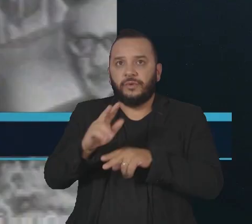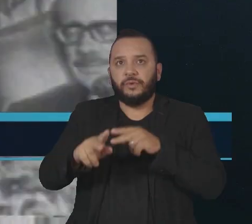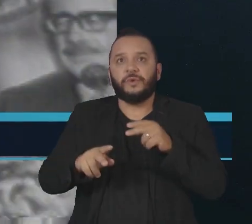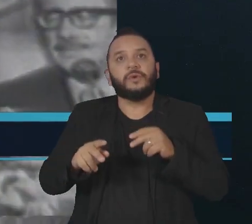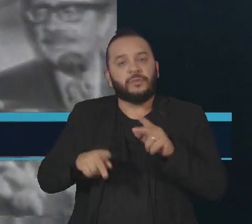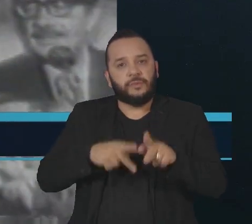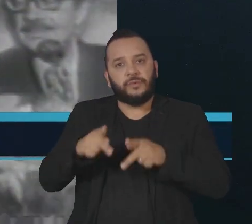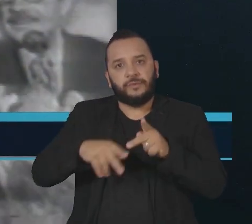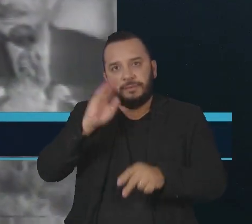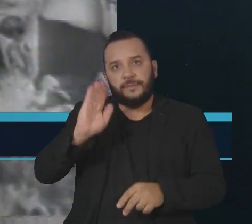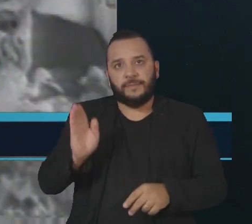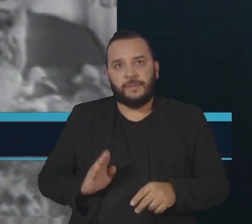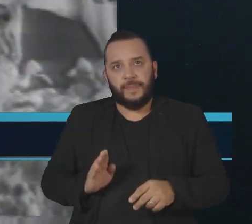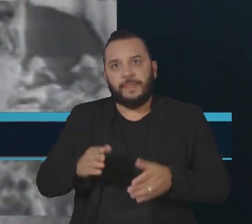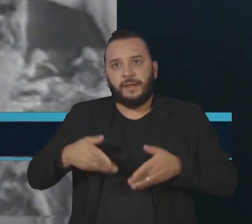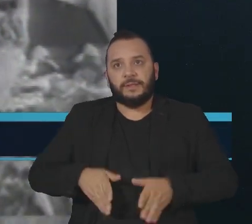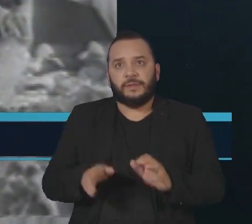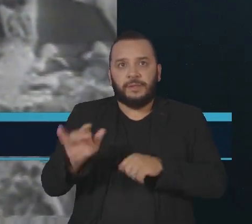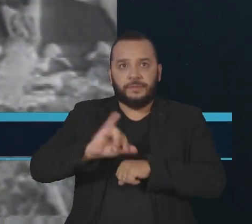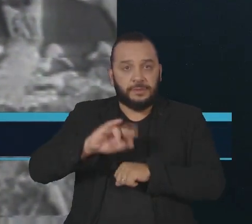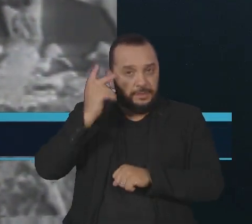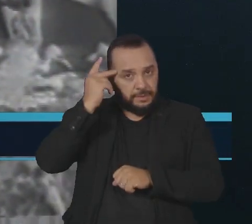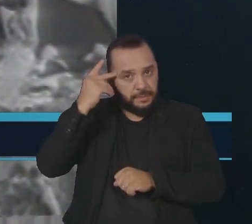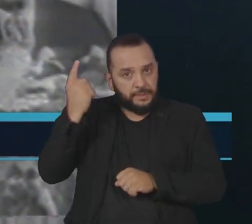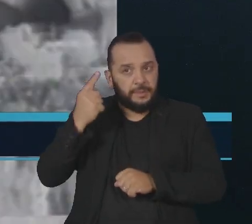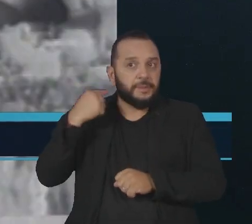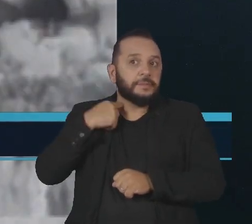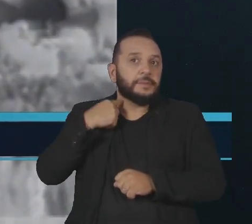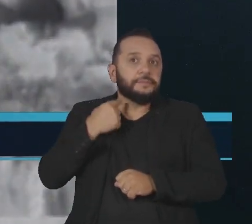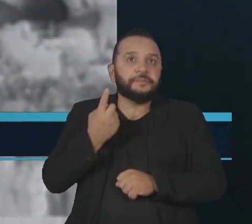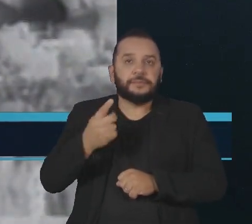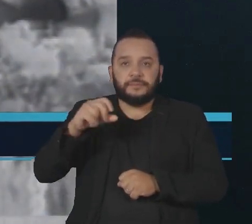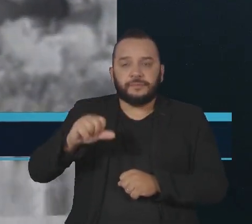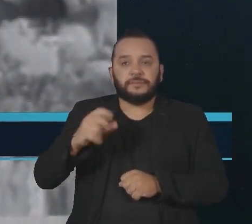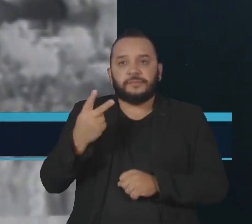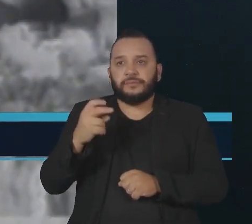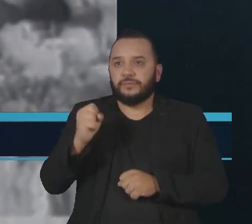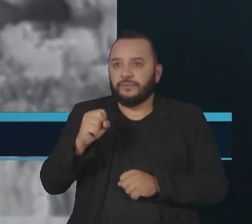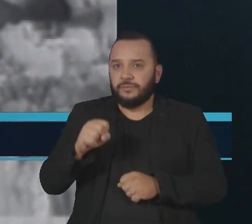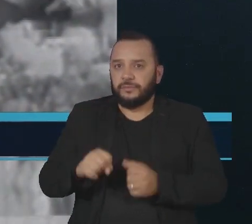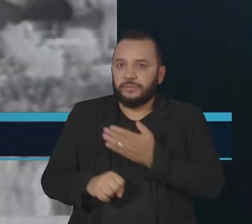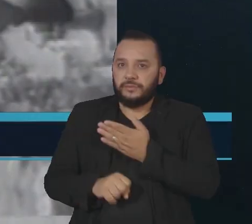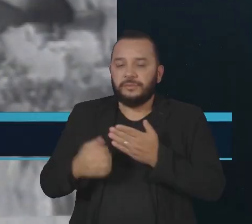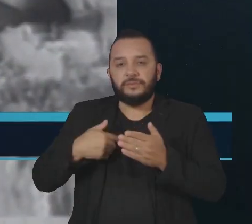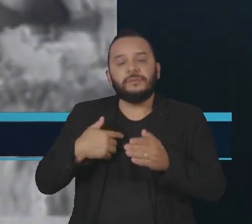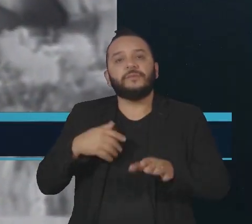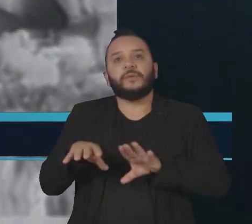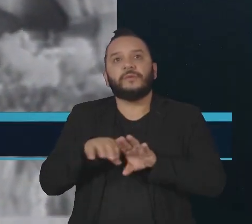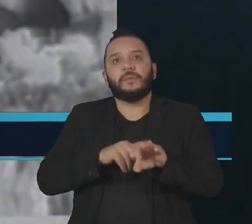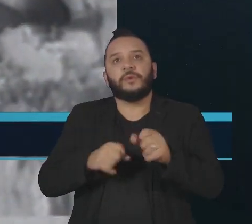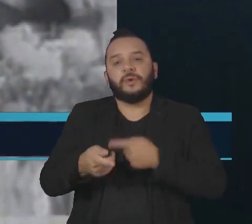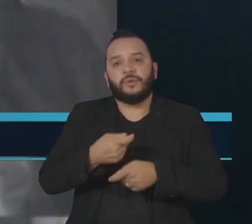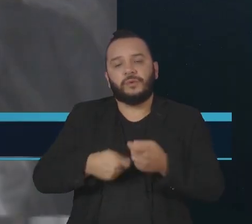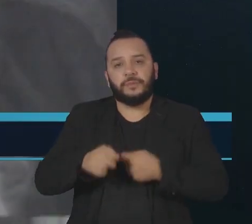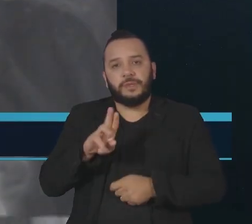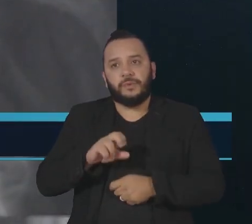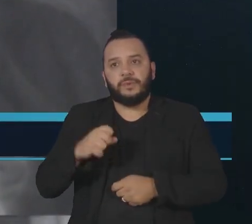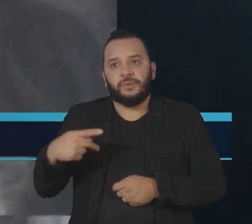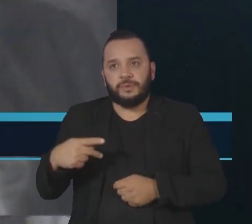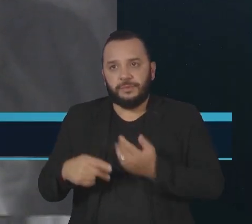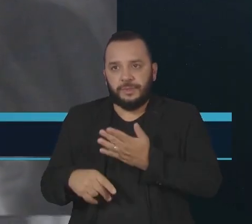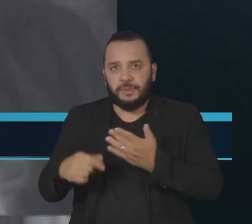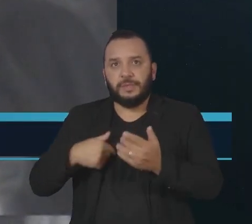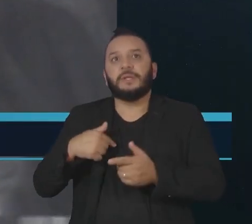Nascido na capital paulista em 1º de maio de 1928, Delfim Neto se formou em economia na USP, onde fez